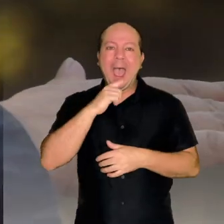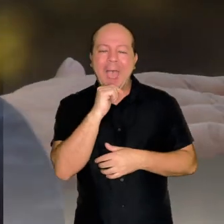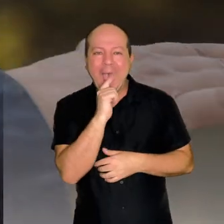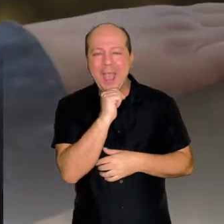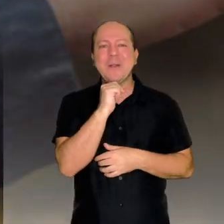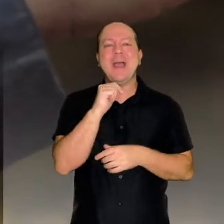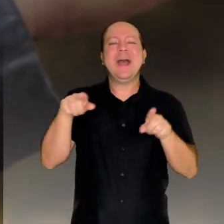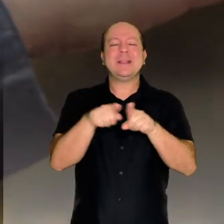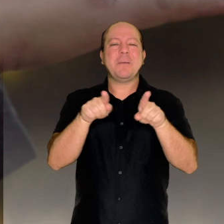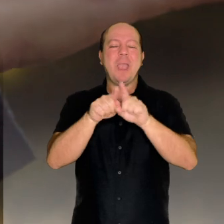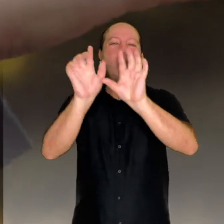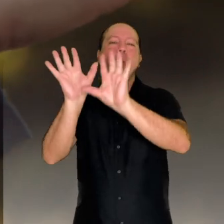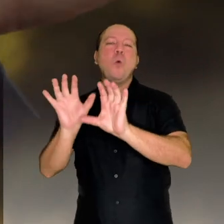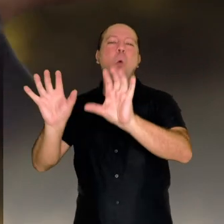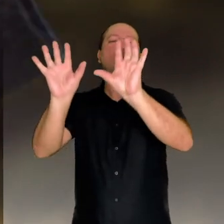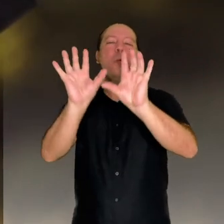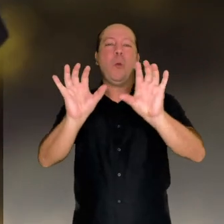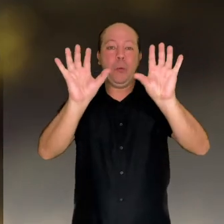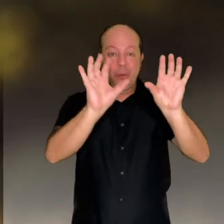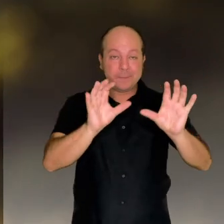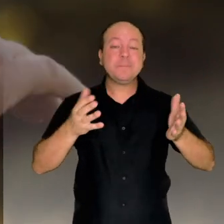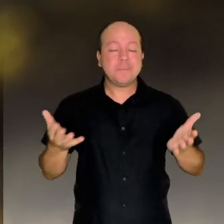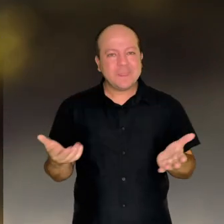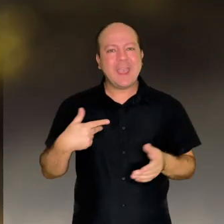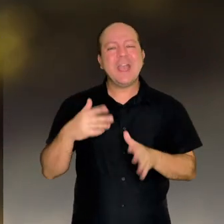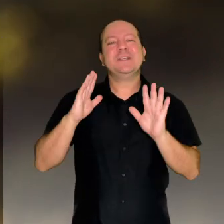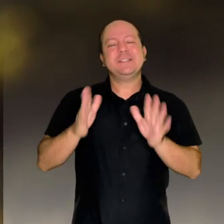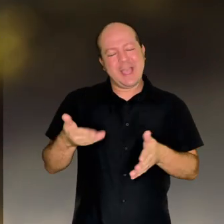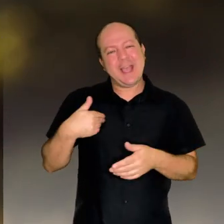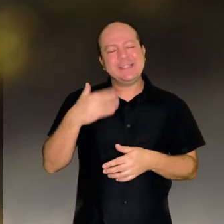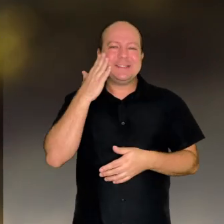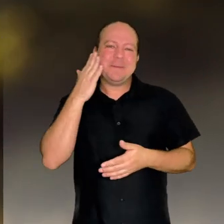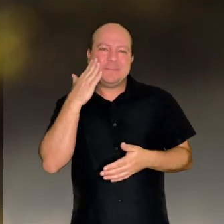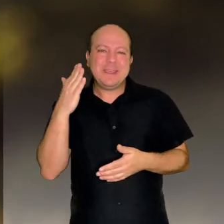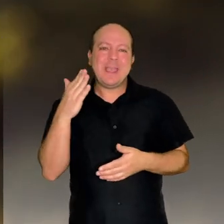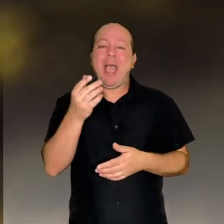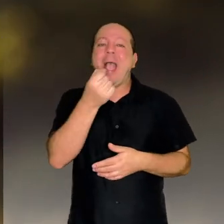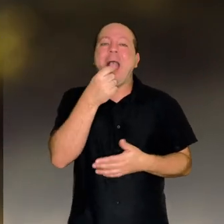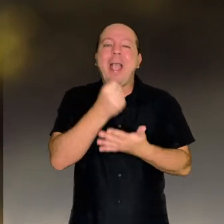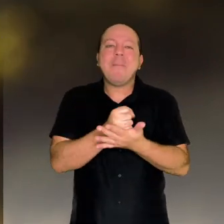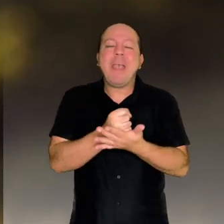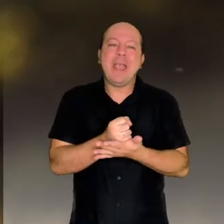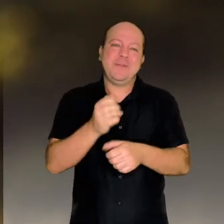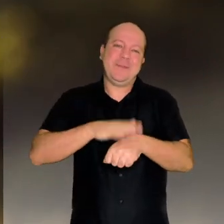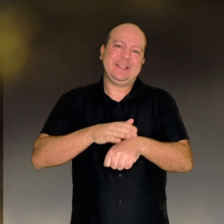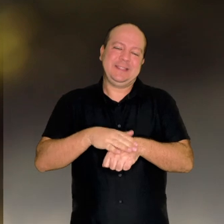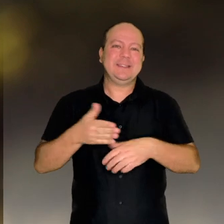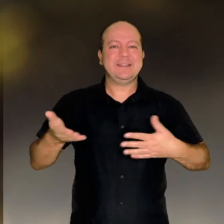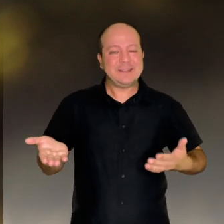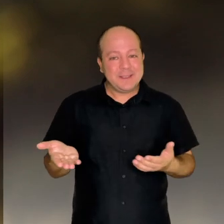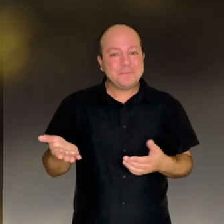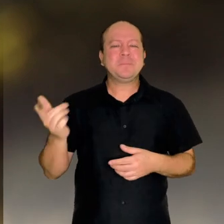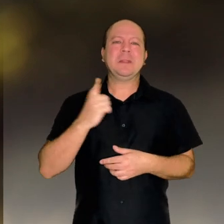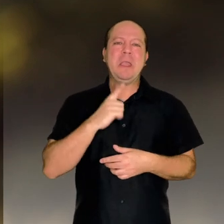vem essa água, essa nuvem escorregadia na serra, aí eles já faziam um remédio pra gente. Porque